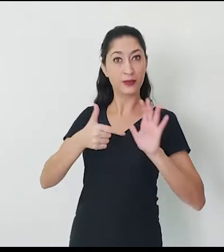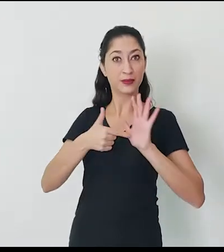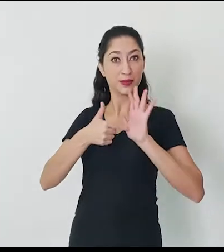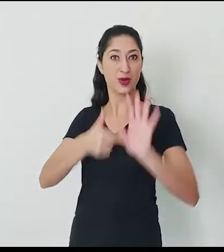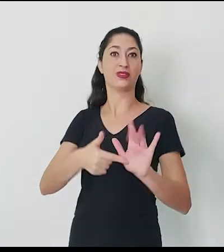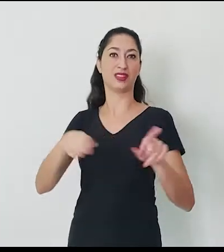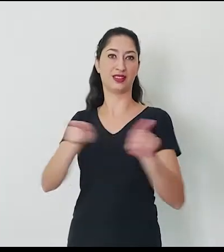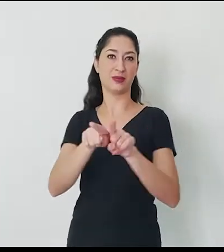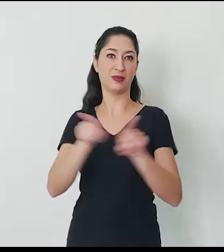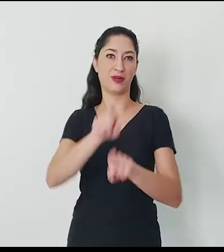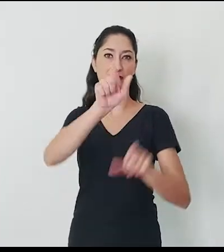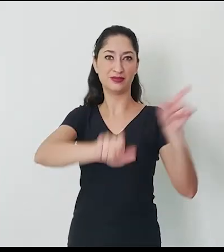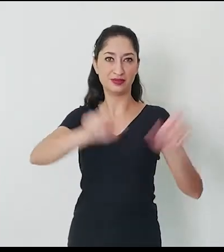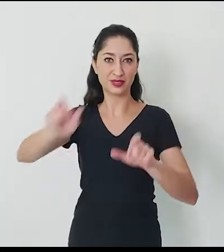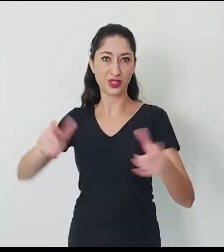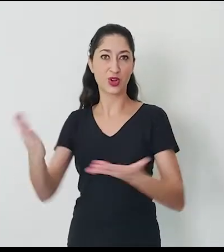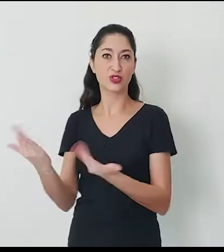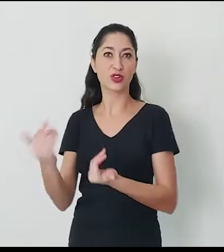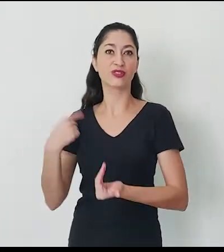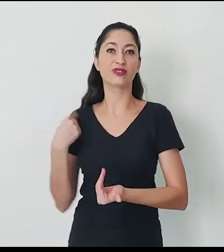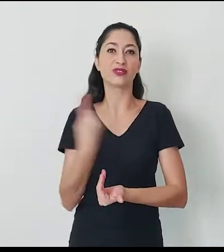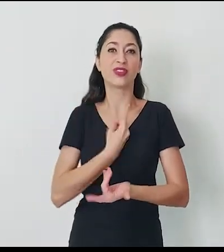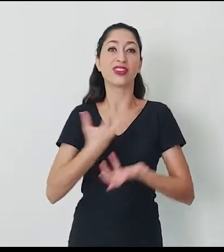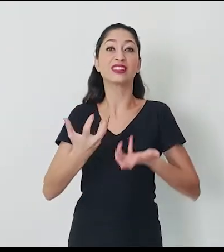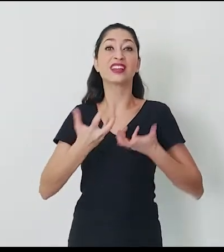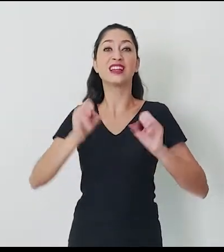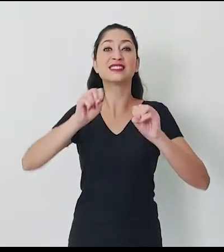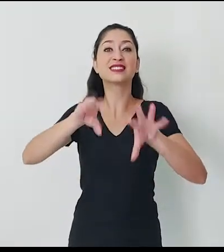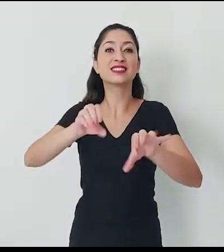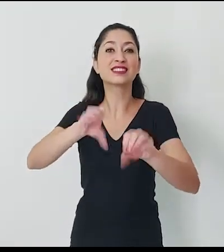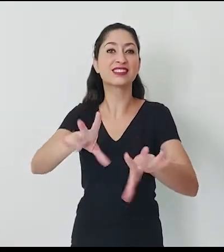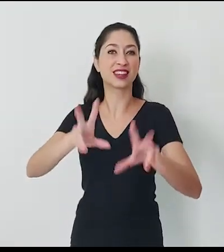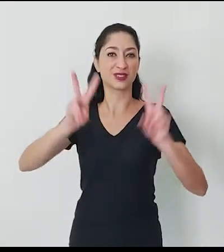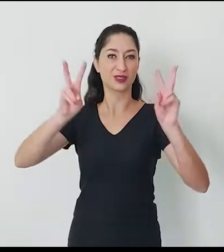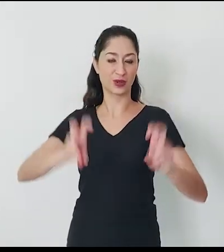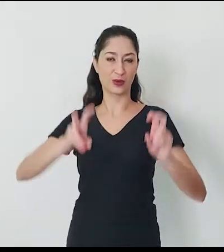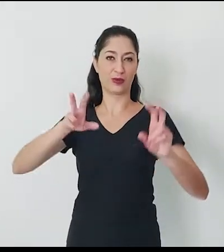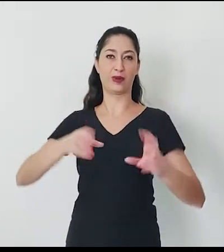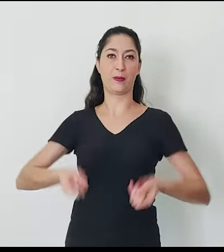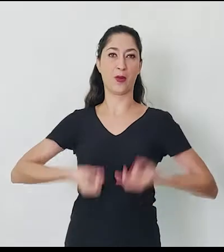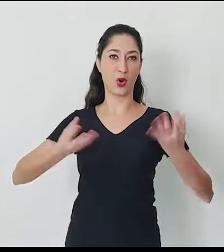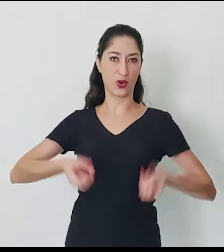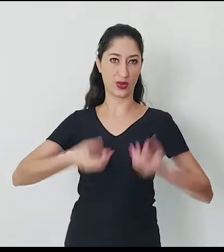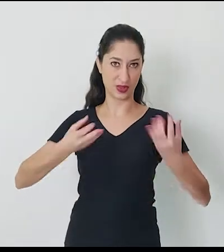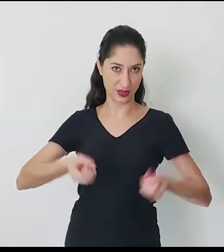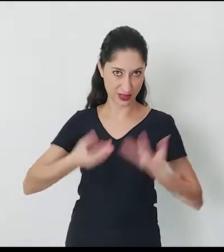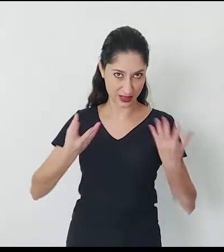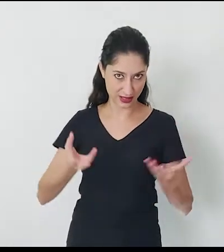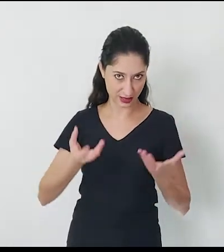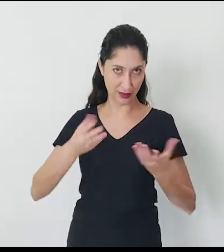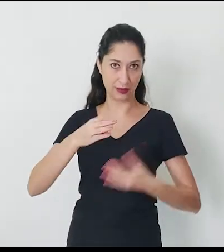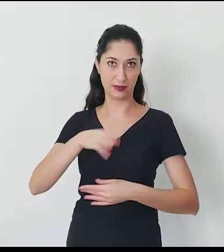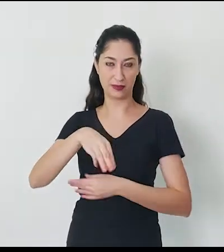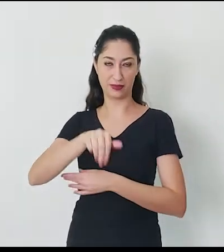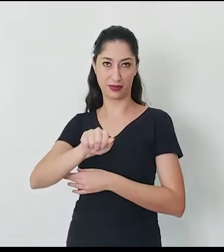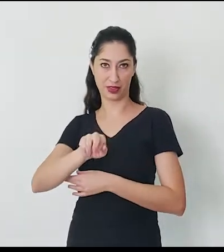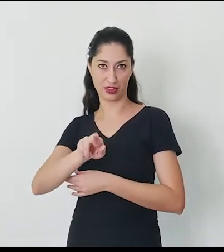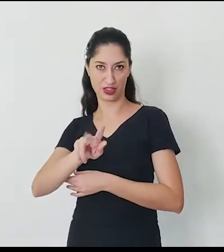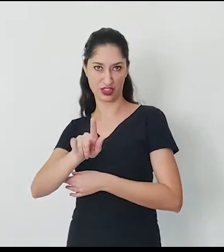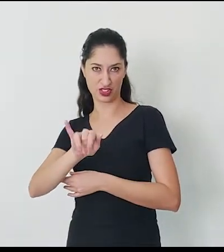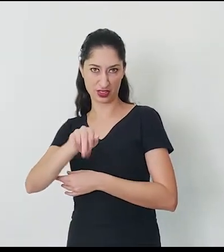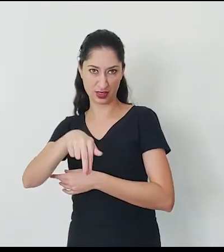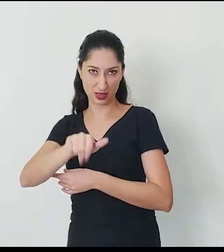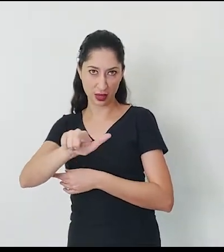quando vai recitar uma poesia, é essa prova viva. E essa poesia ocidental vai trazer uma concepção que para mim